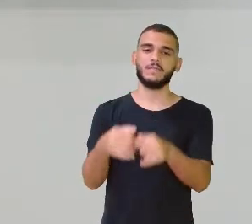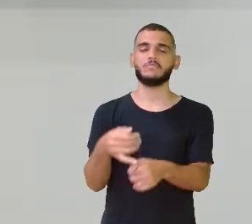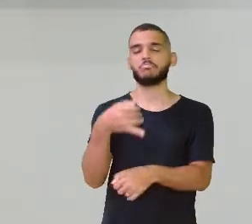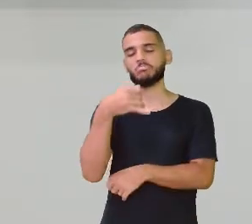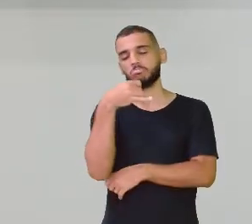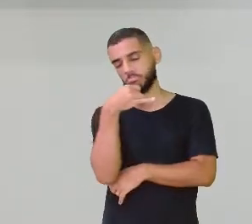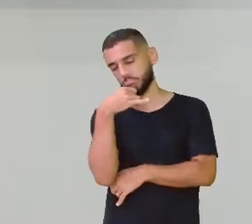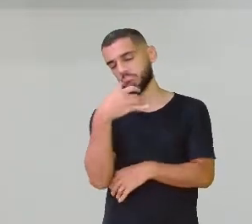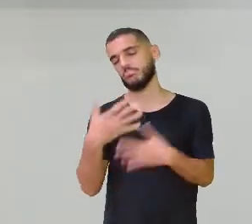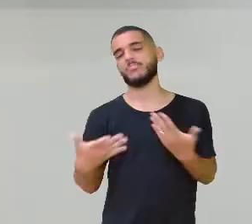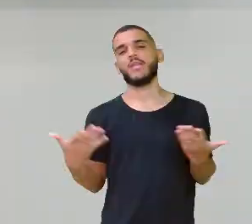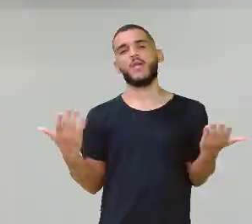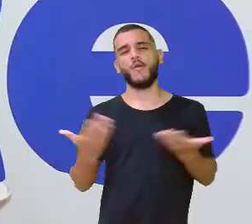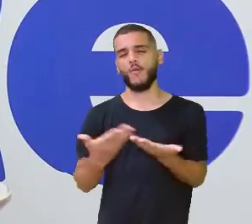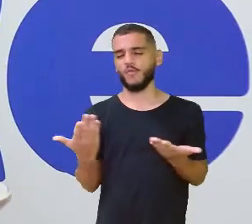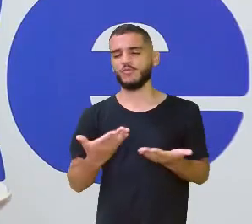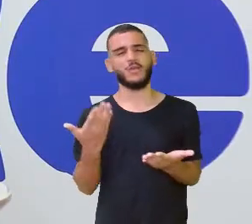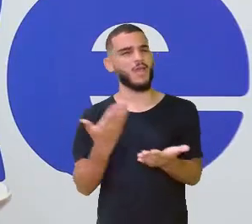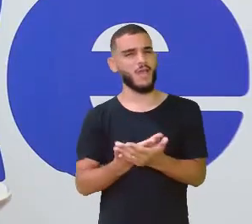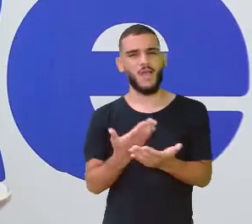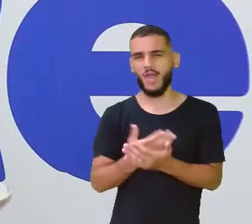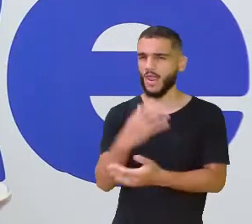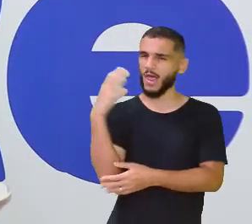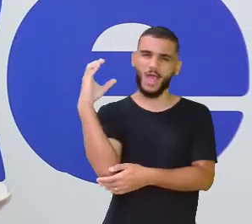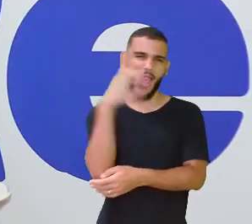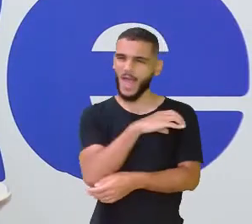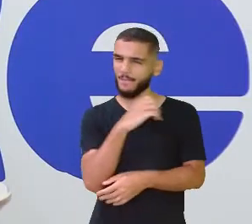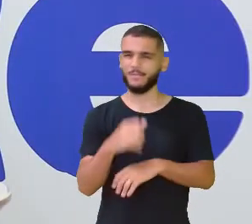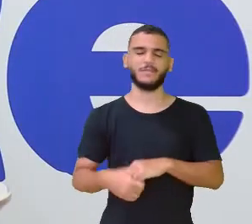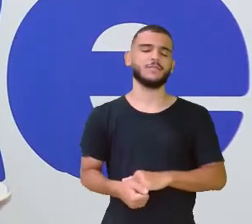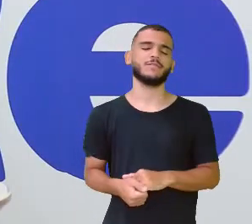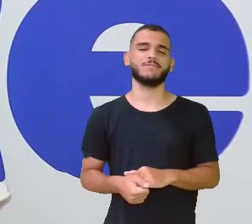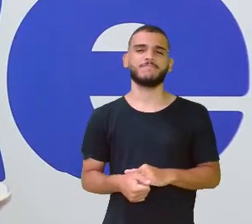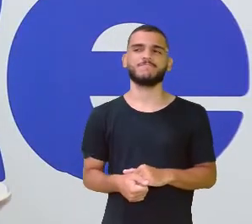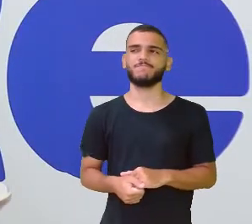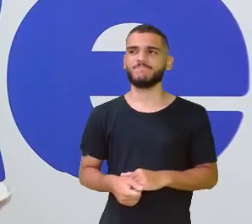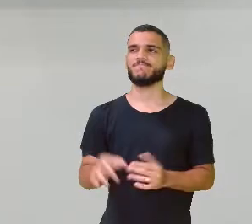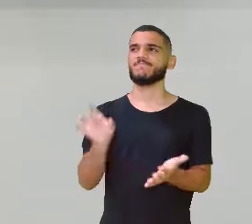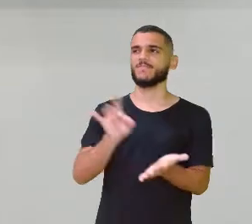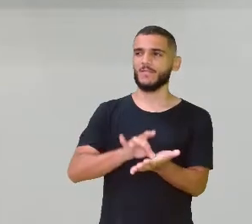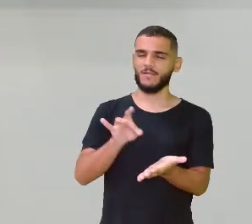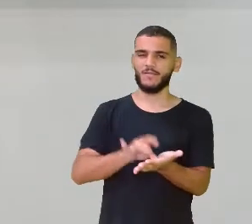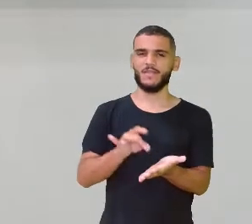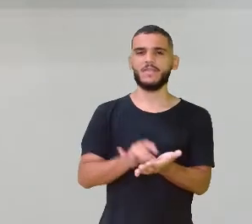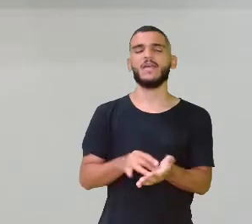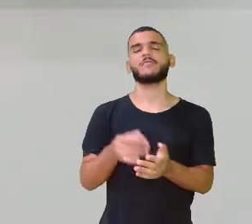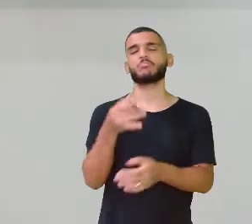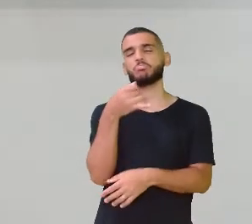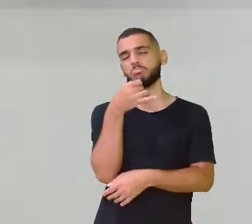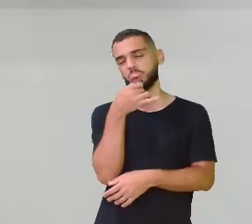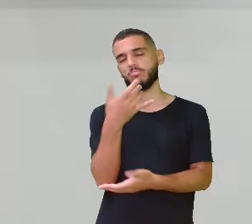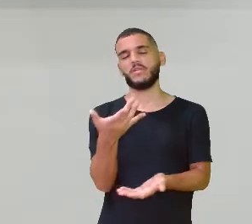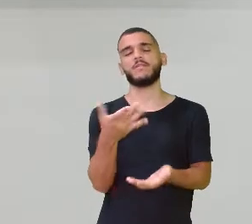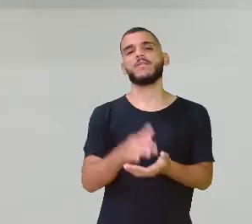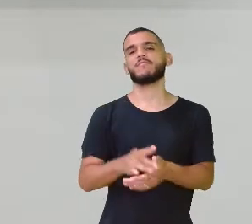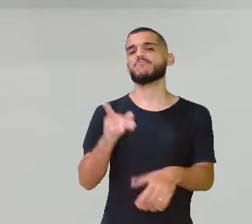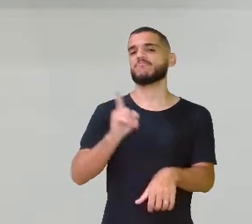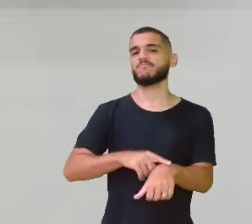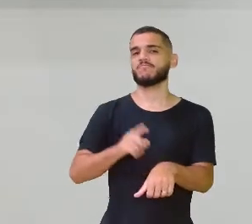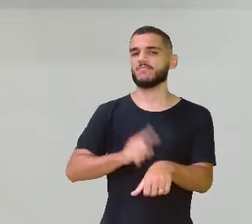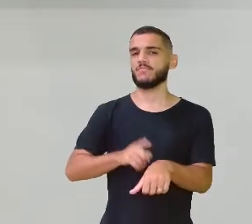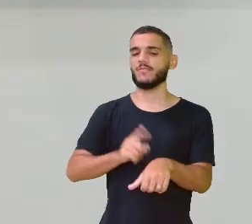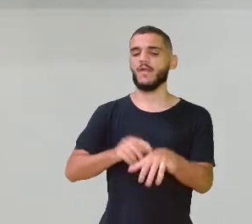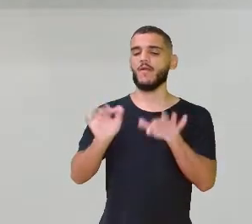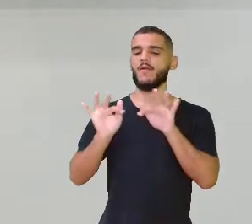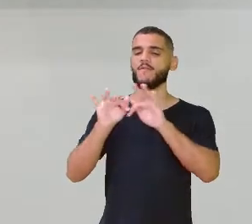pena. Isso, a aula hoje, aliás, passou muito rápido. É verdade, infelizmente, nosso tempo